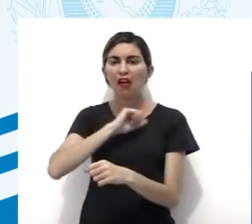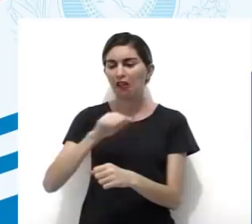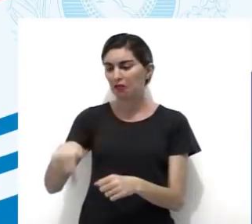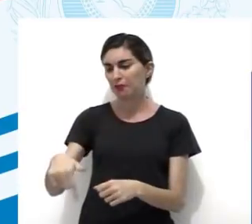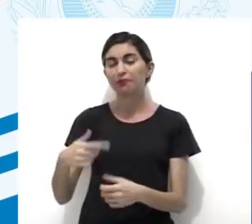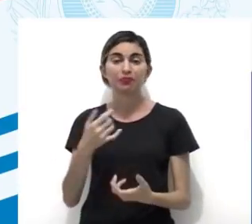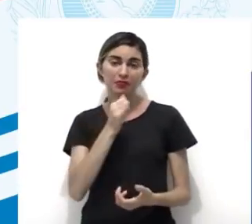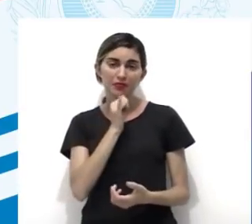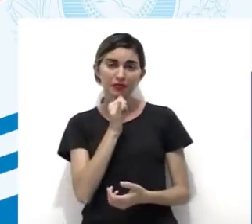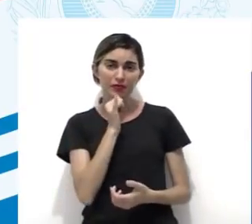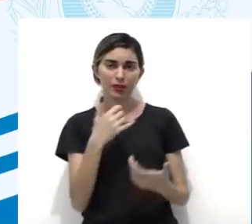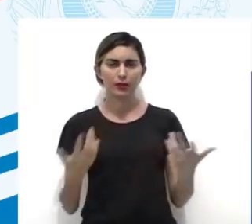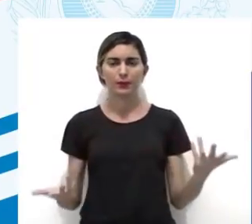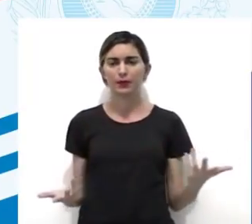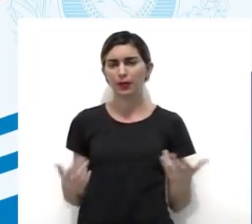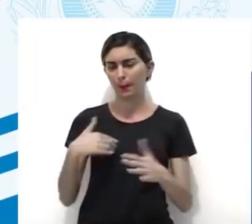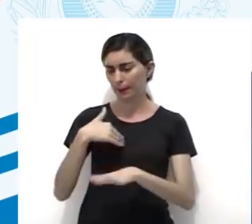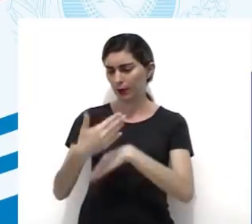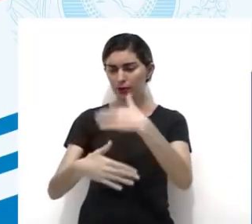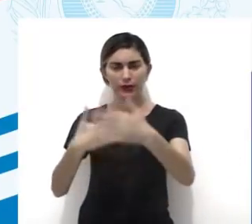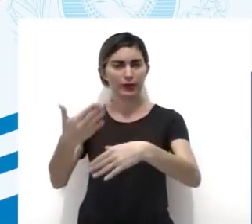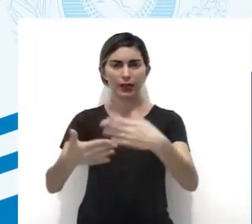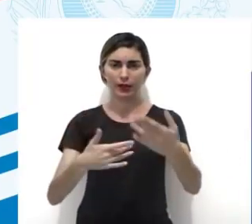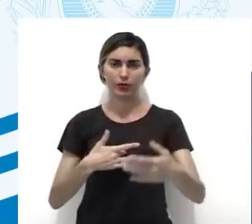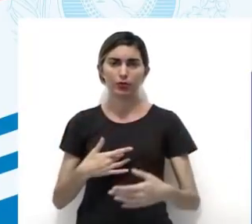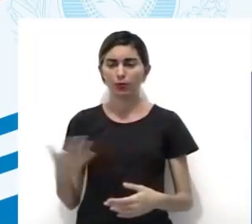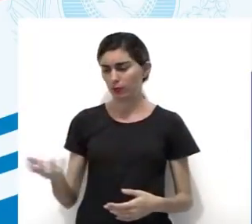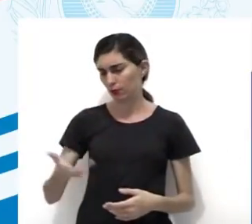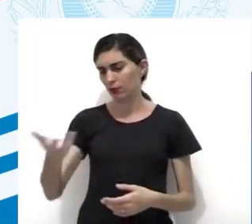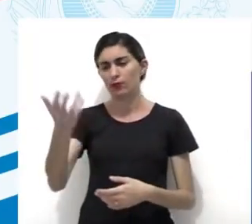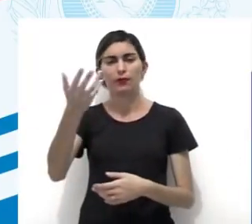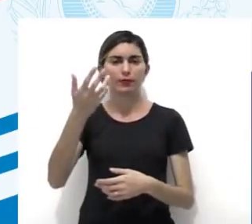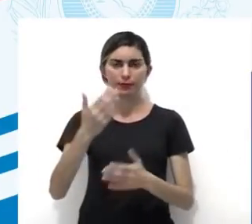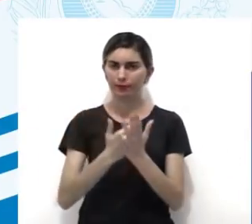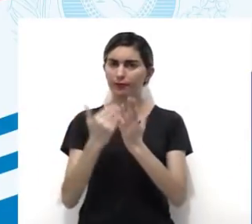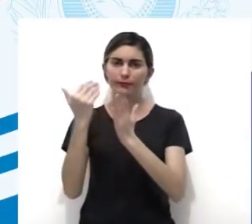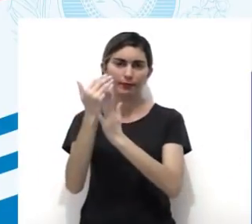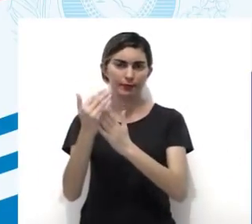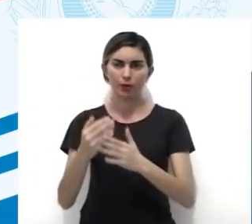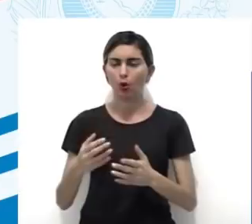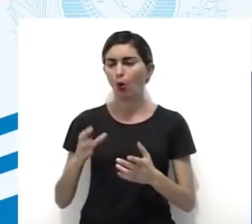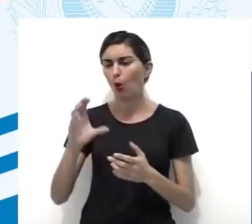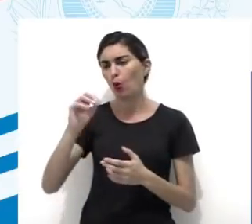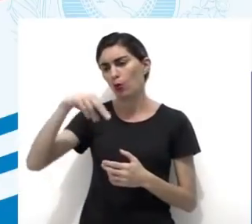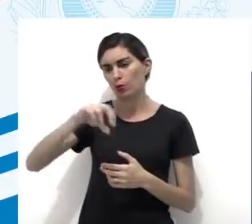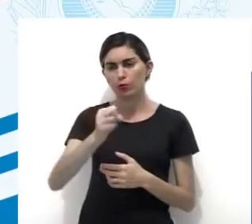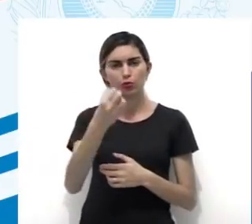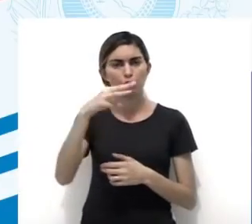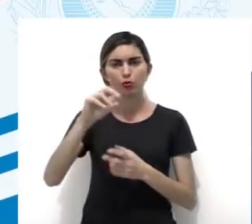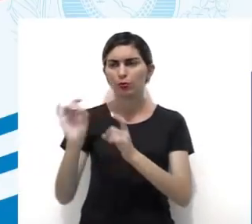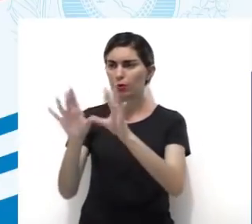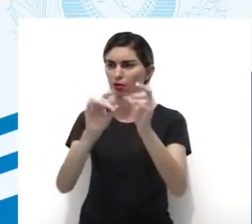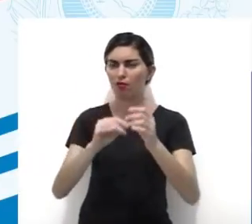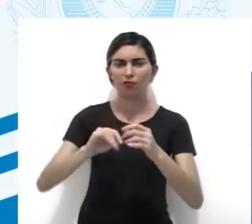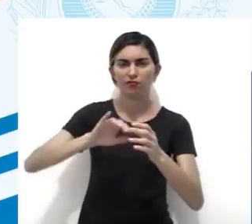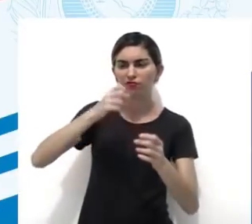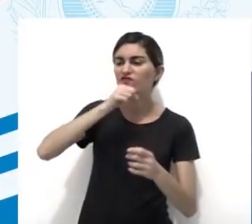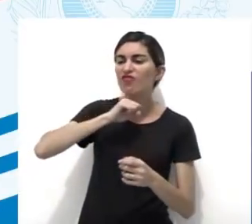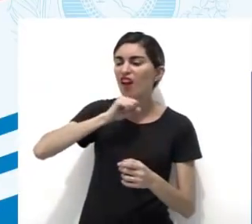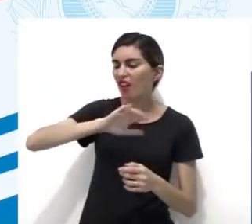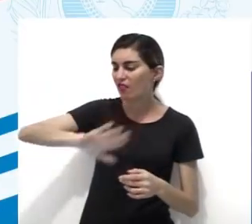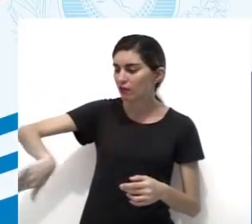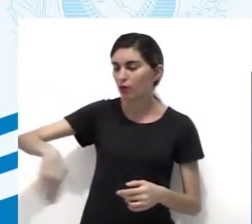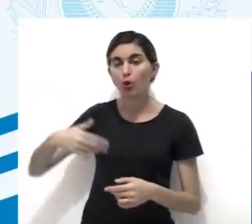obsoletos. Ou seja, esse processo de produção, excedente, consumo, descarte para uma